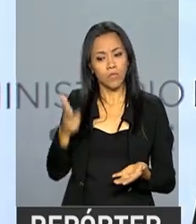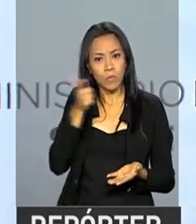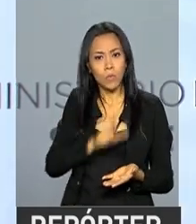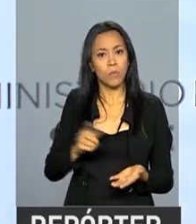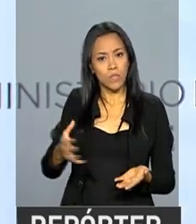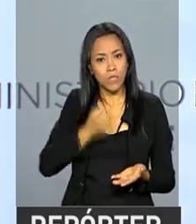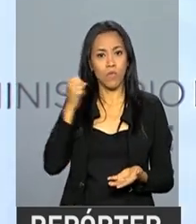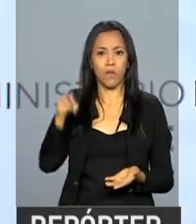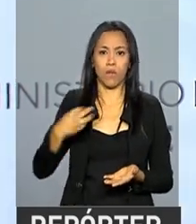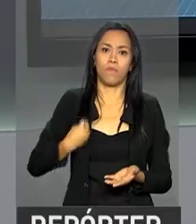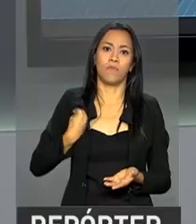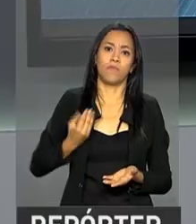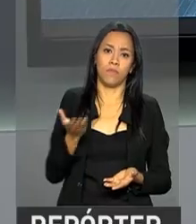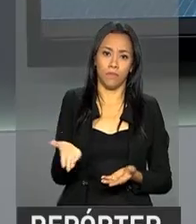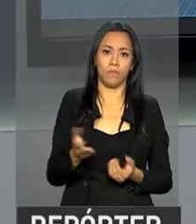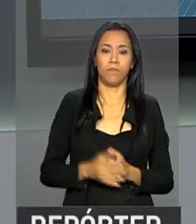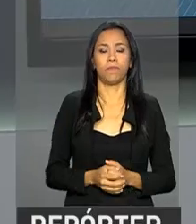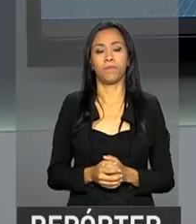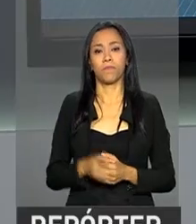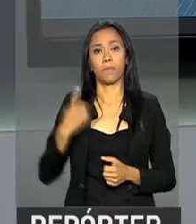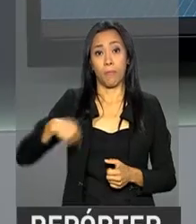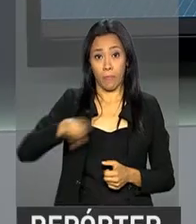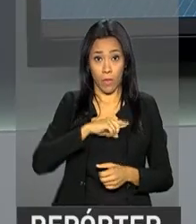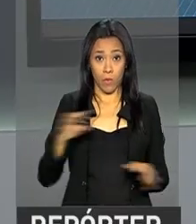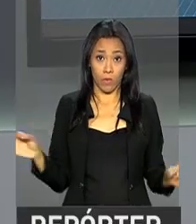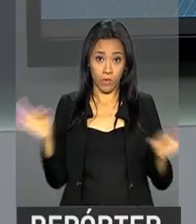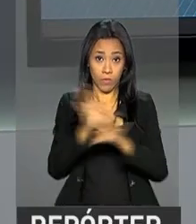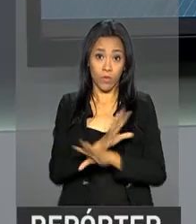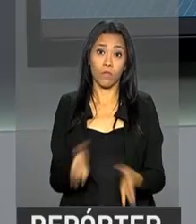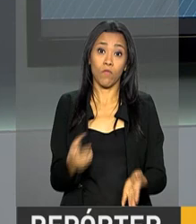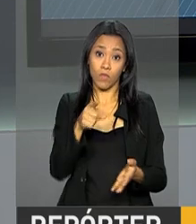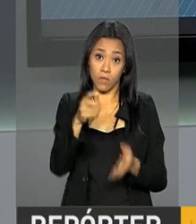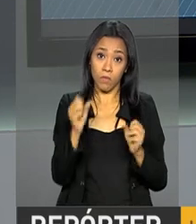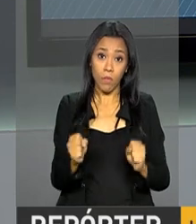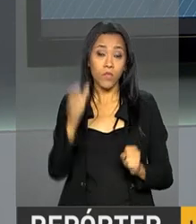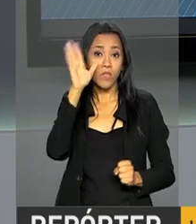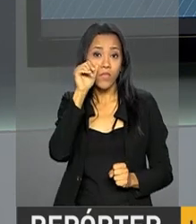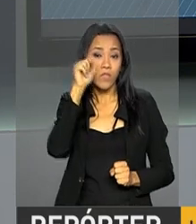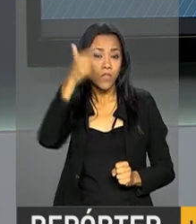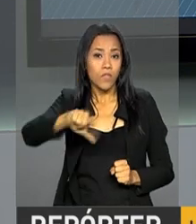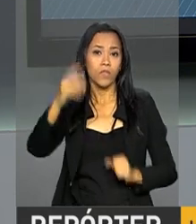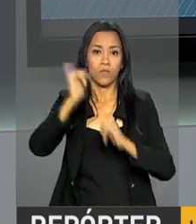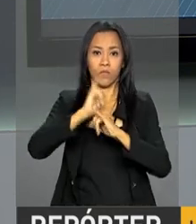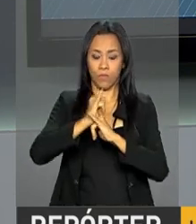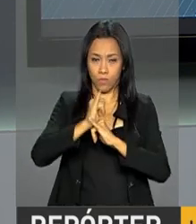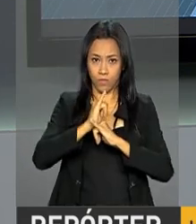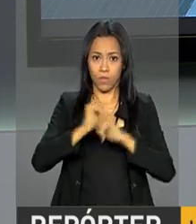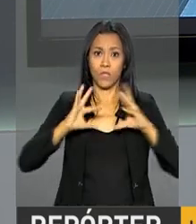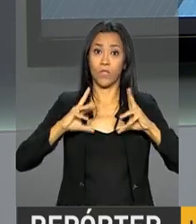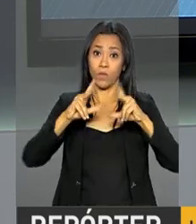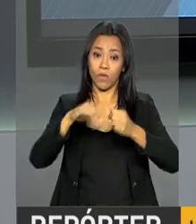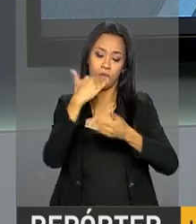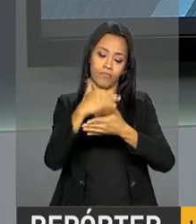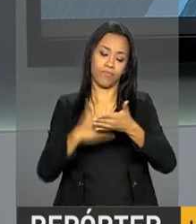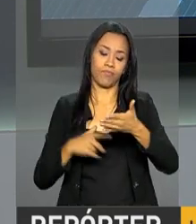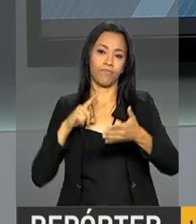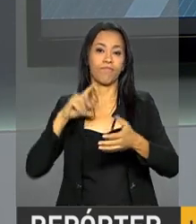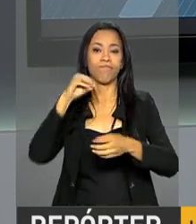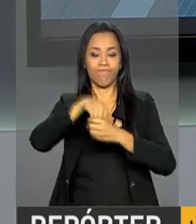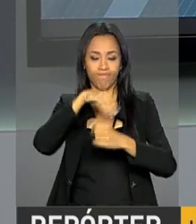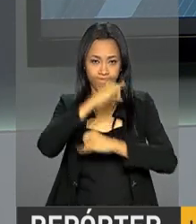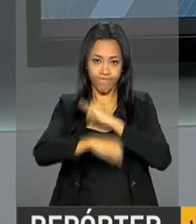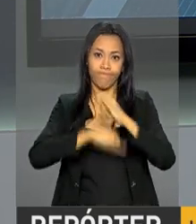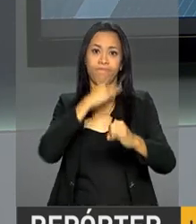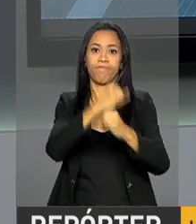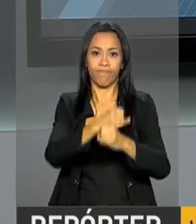a vida do paciente nós ficamos por aqui você pode rever as reportagens no youtube e toda a nossa programação também